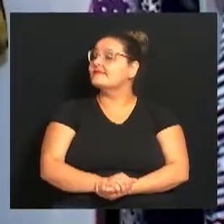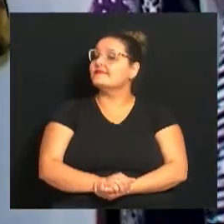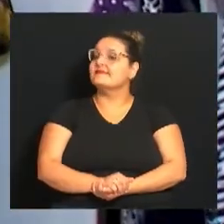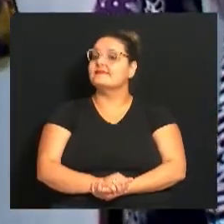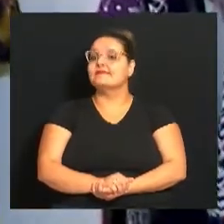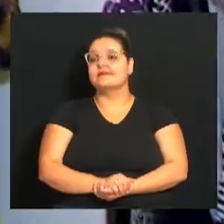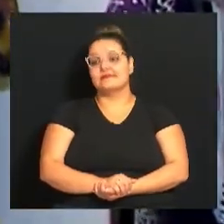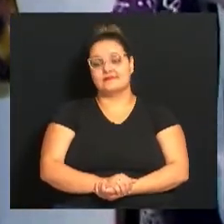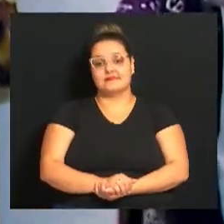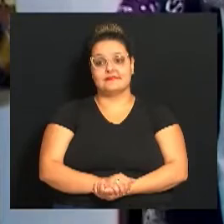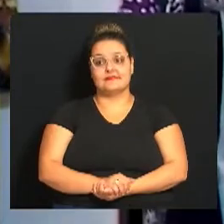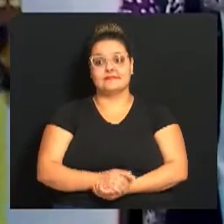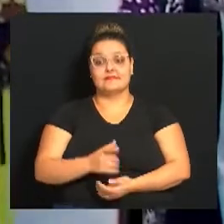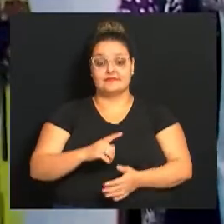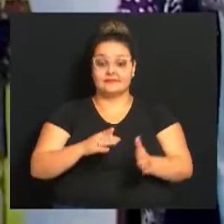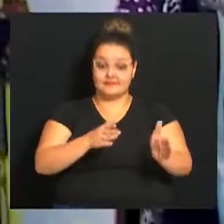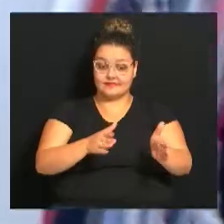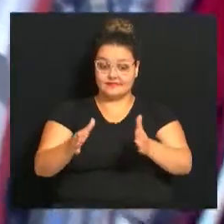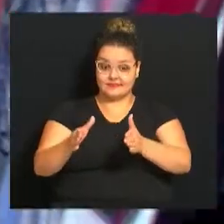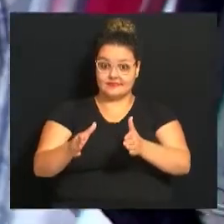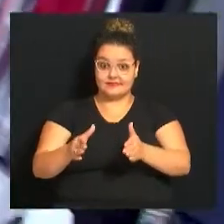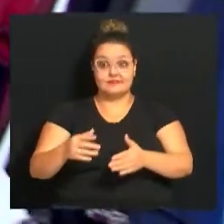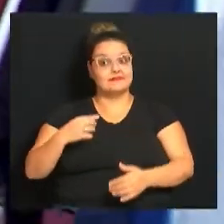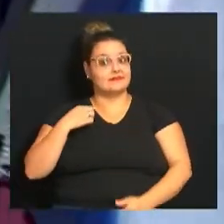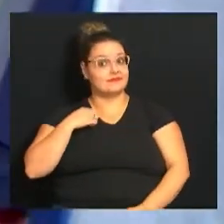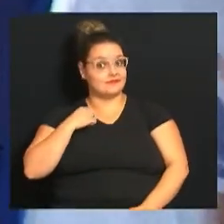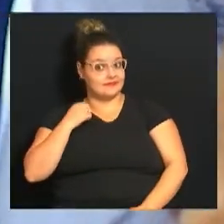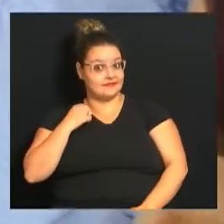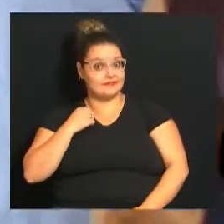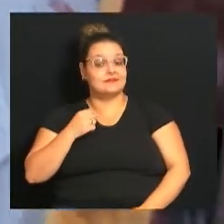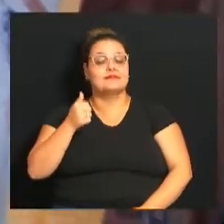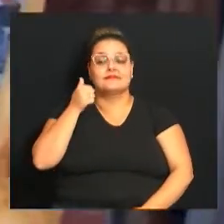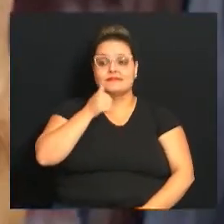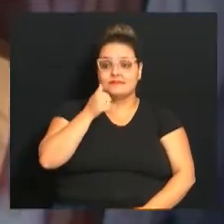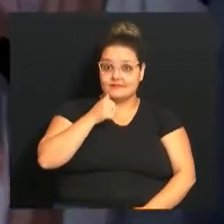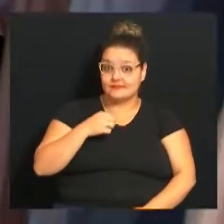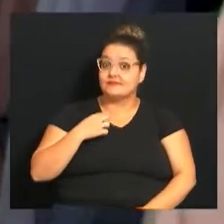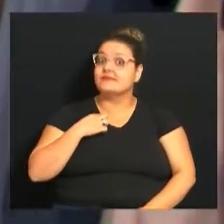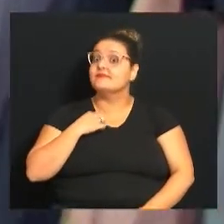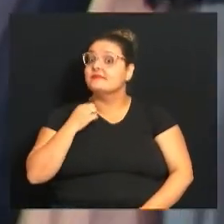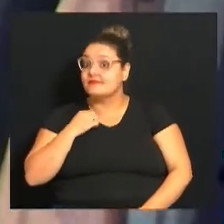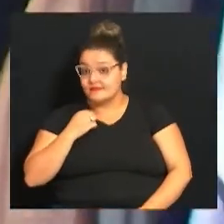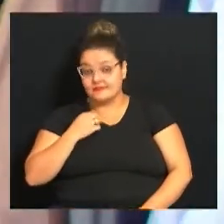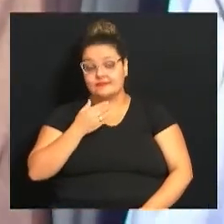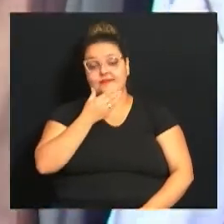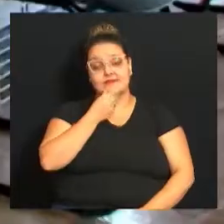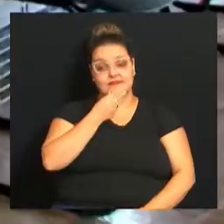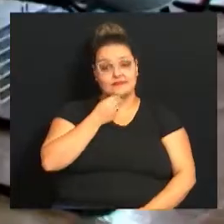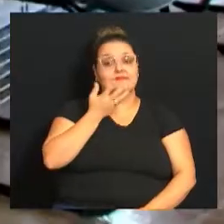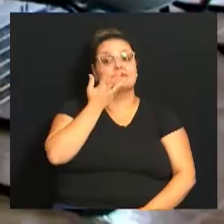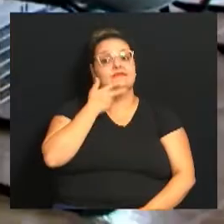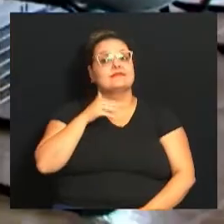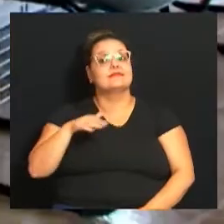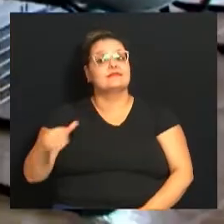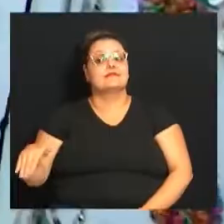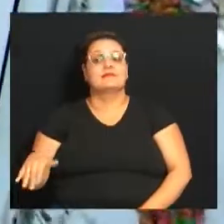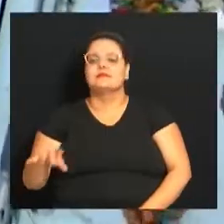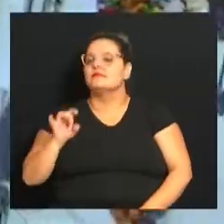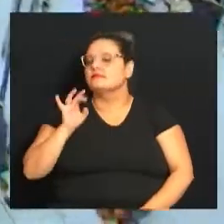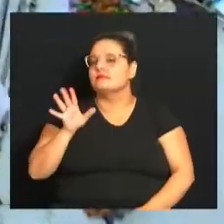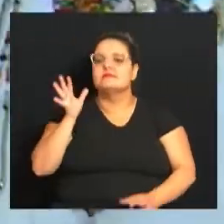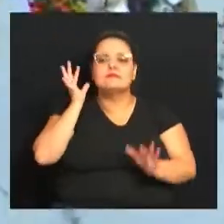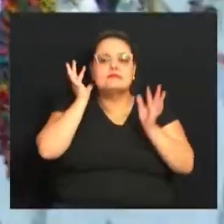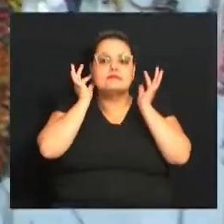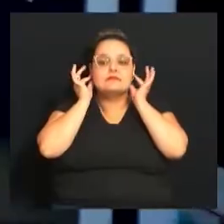Tem seção de roupa feminina, masculina, infantil, a parte só de acessórios,